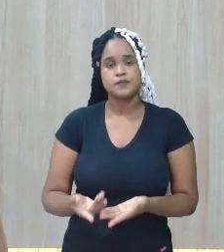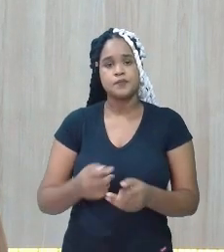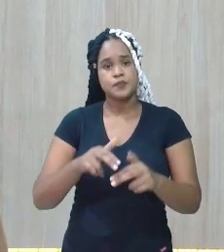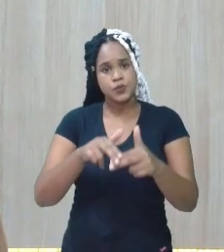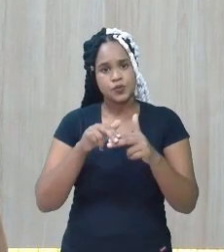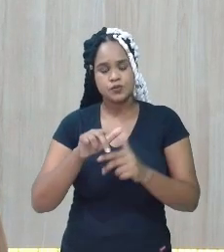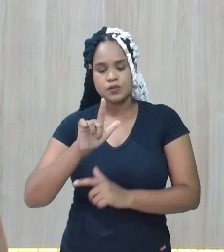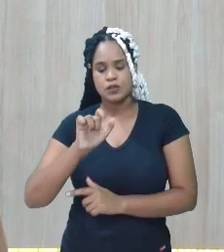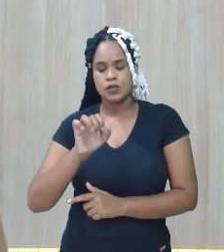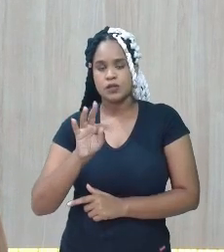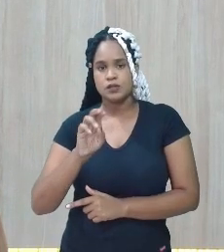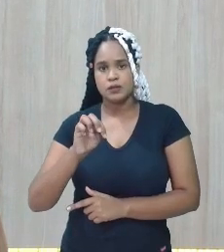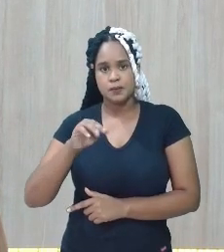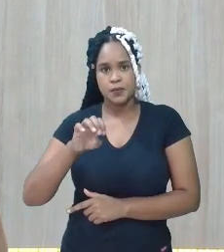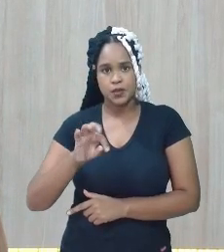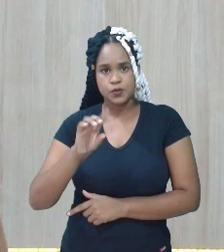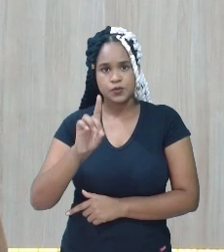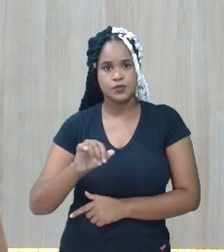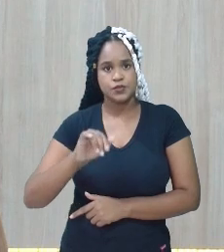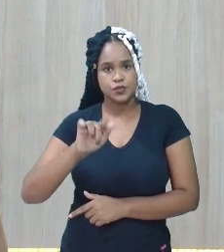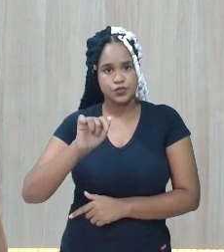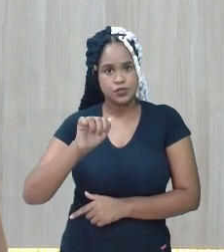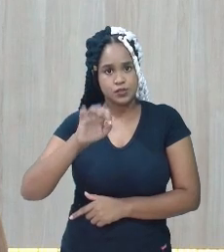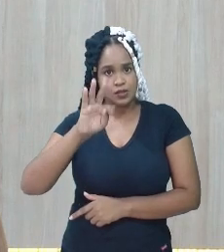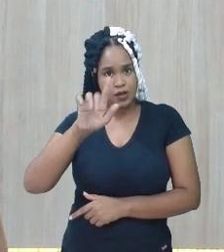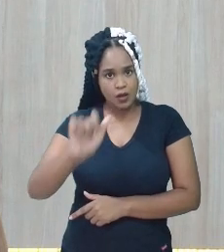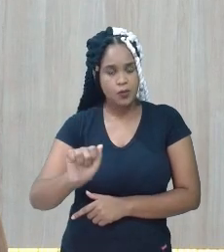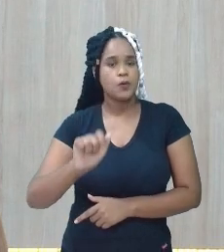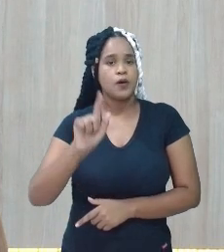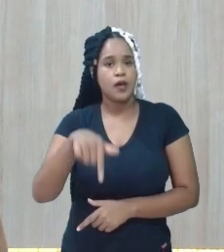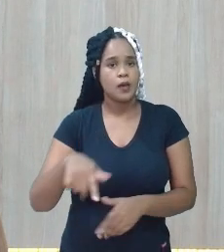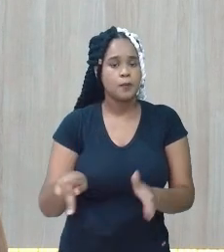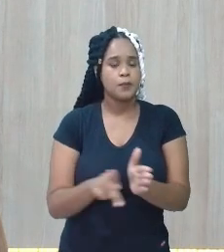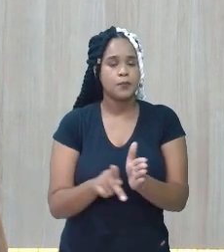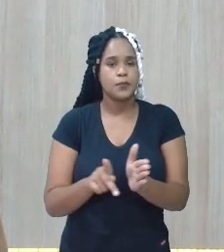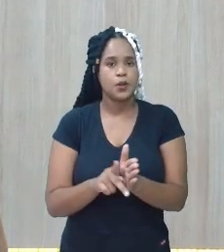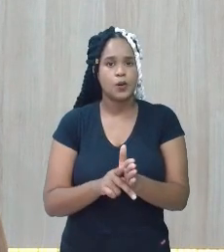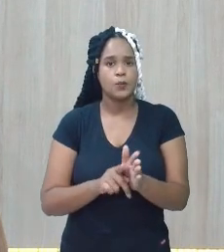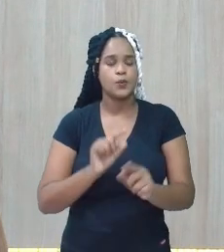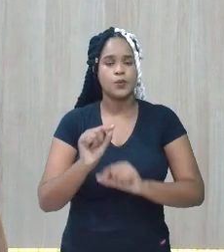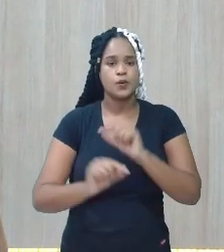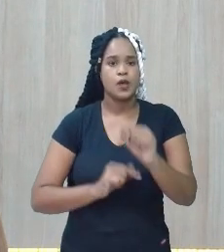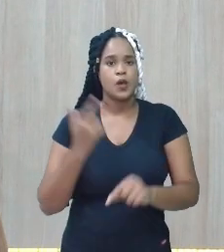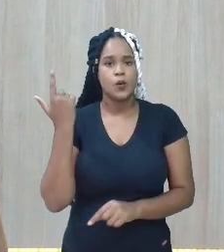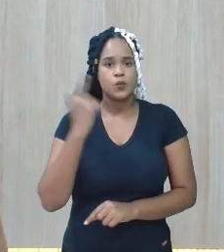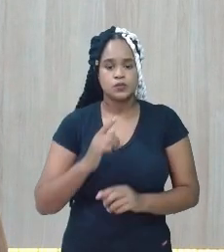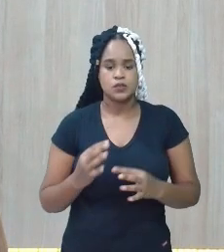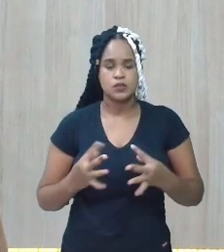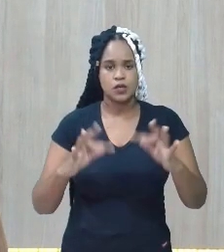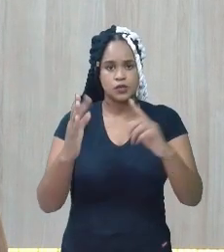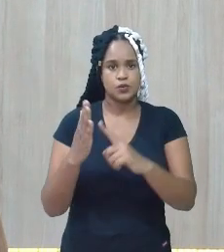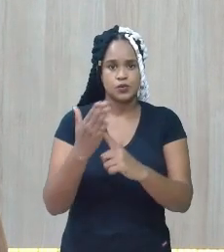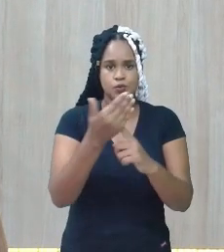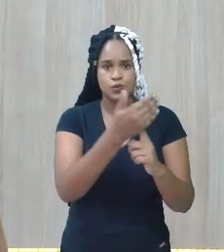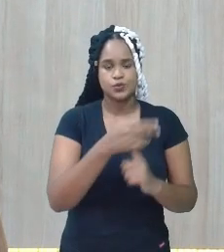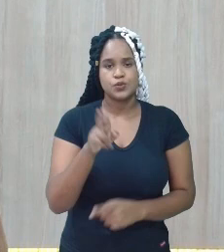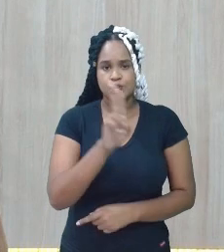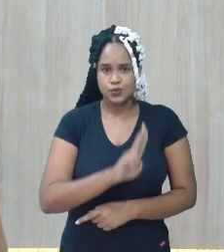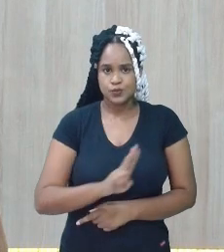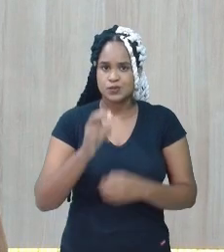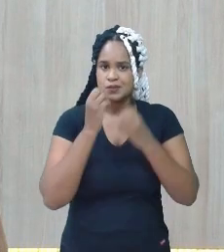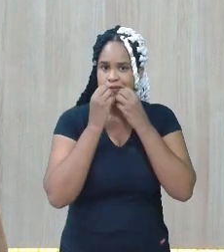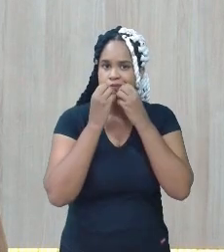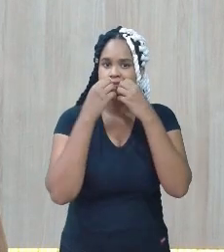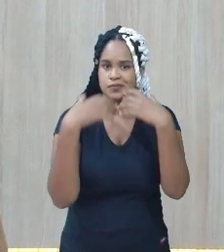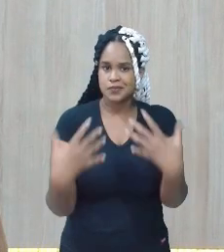isso, ele vem para que esses recursos tecnológicos sejam usados da melhor maneira possível. Mais